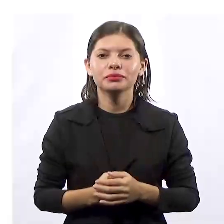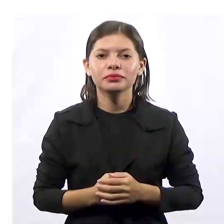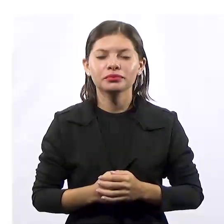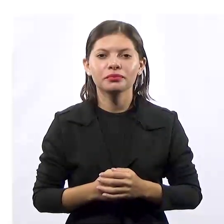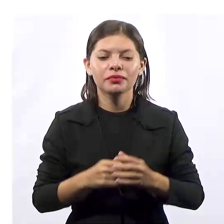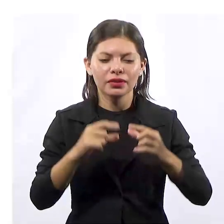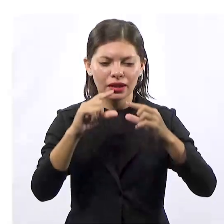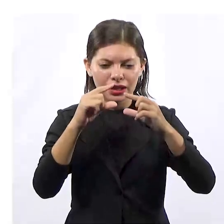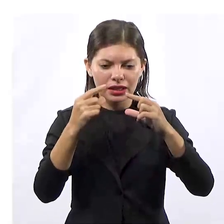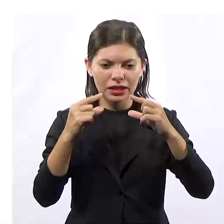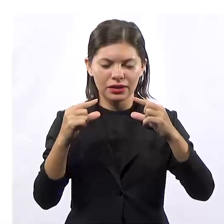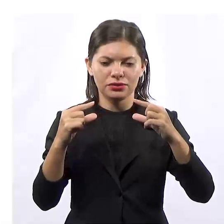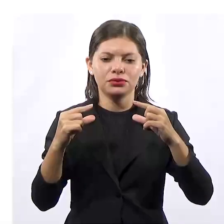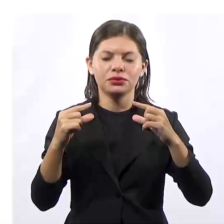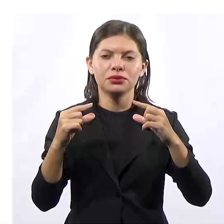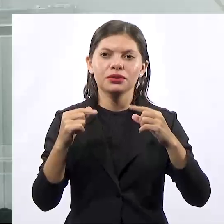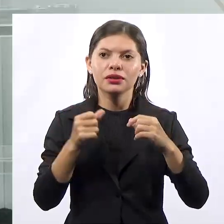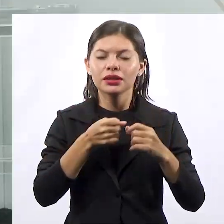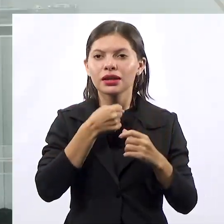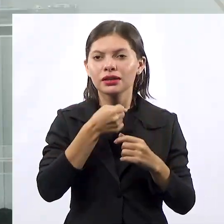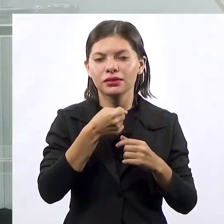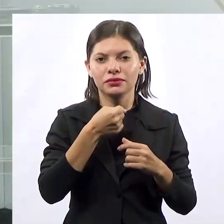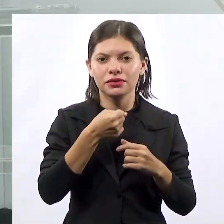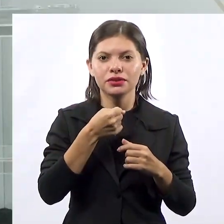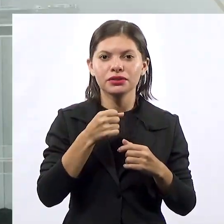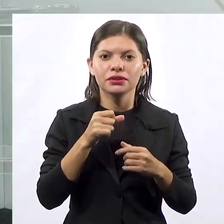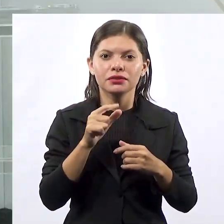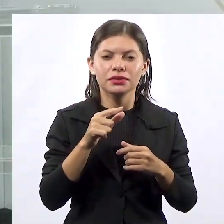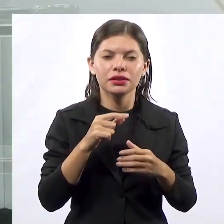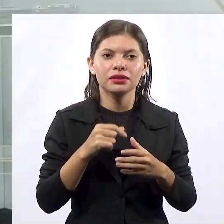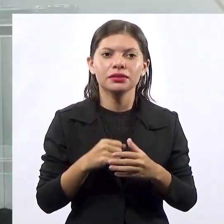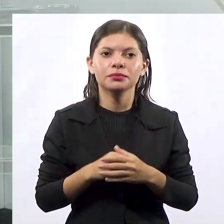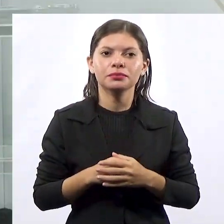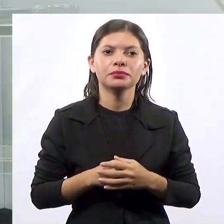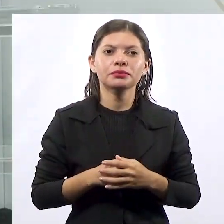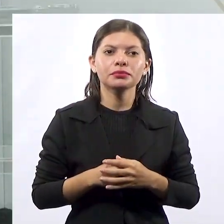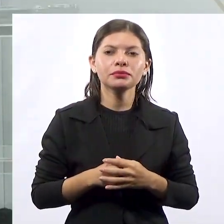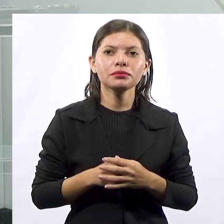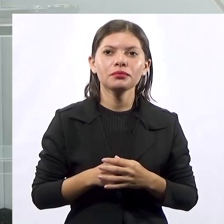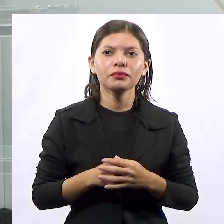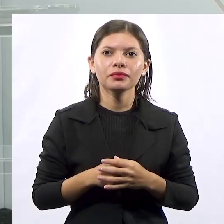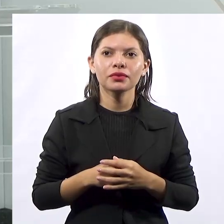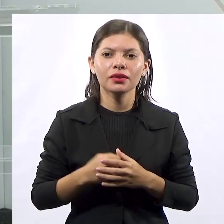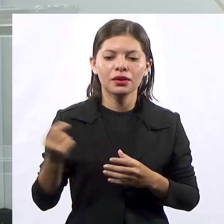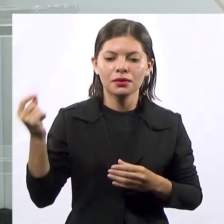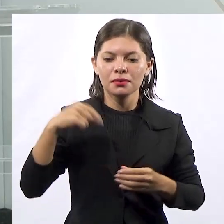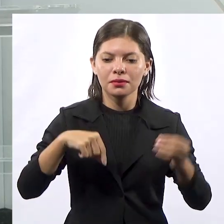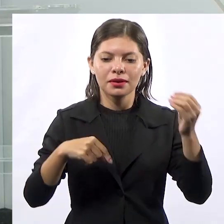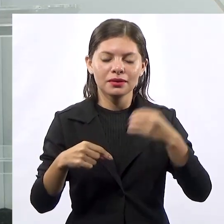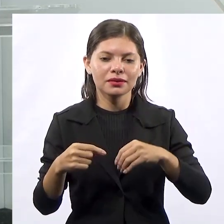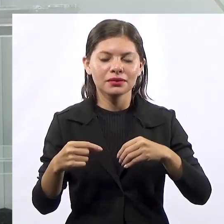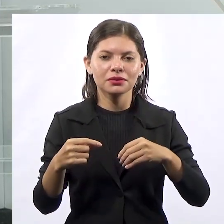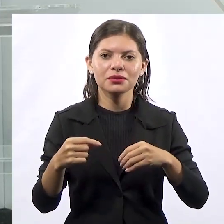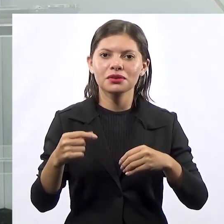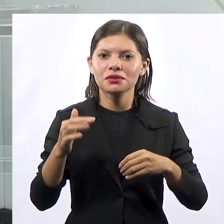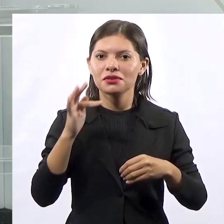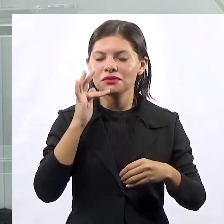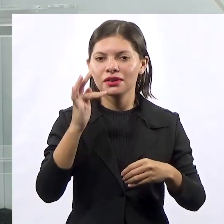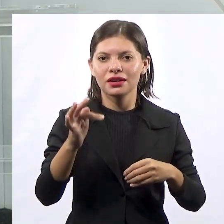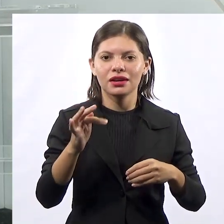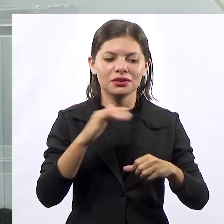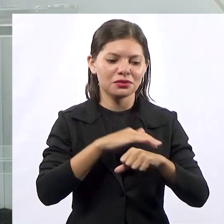apresentar trechos da entrevista, porque vocês não vão conseguir colocar ali tudo que foi dito